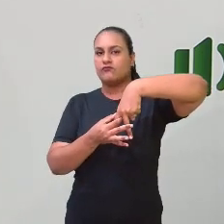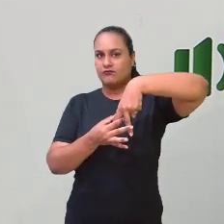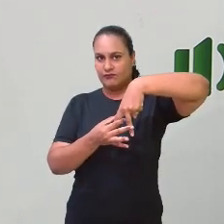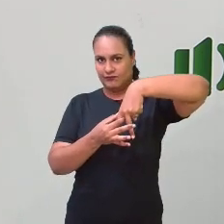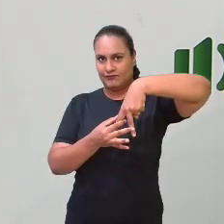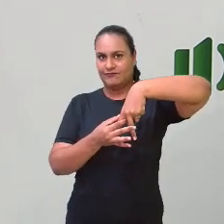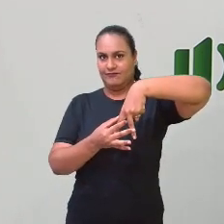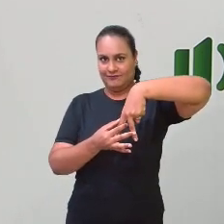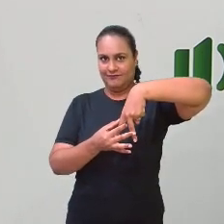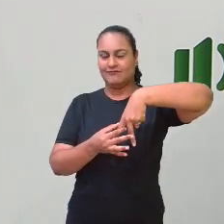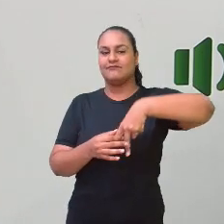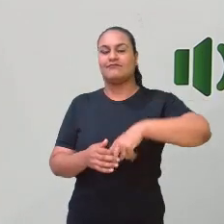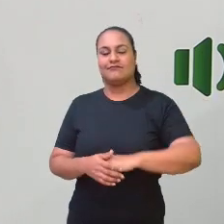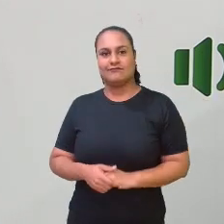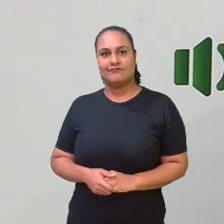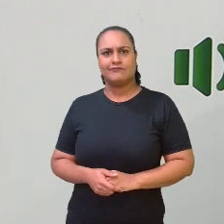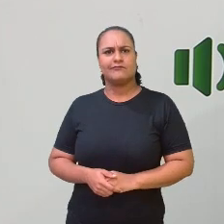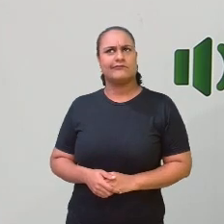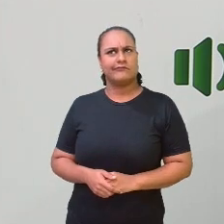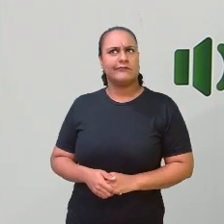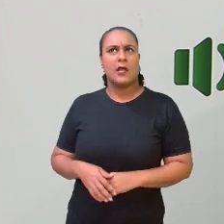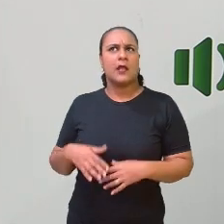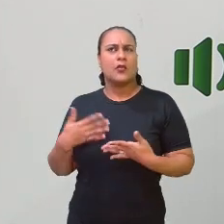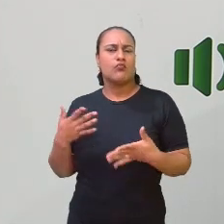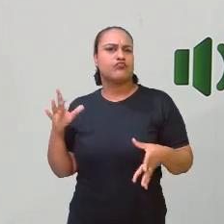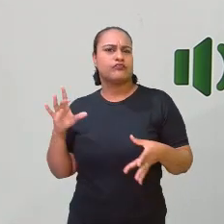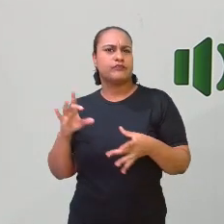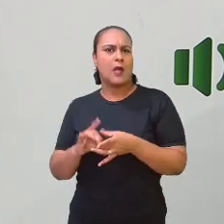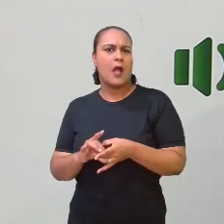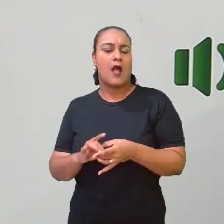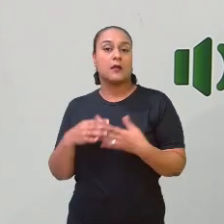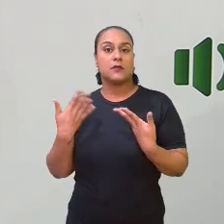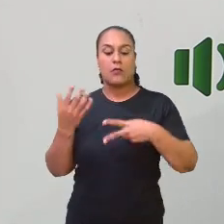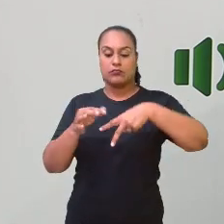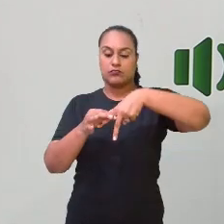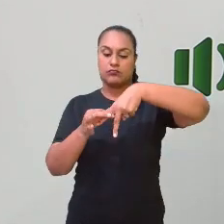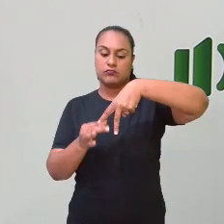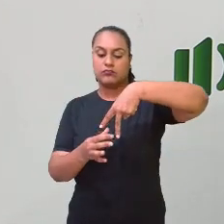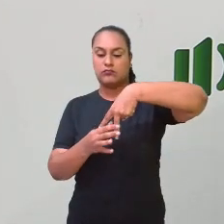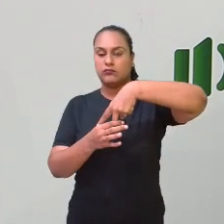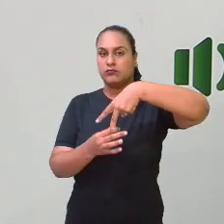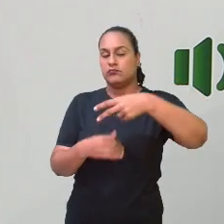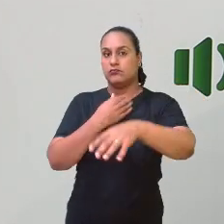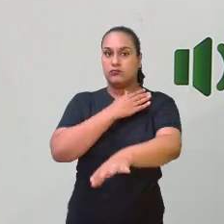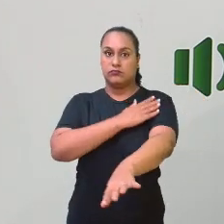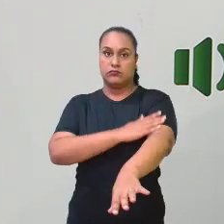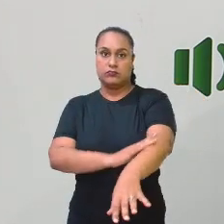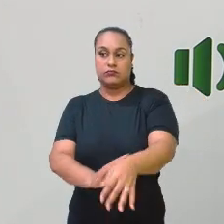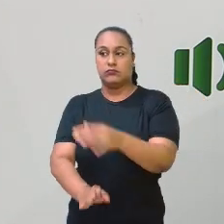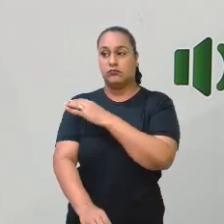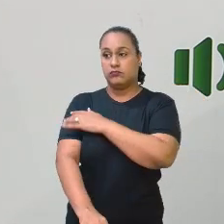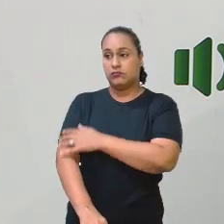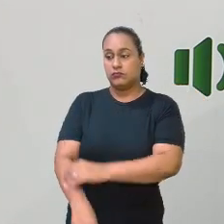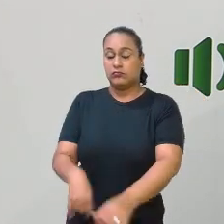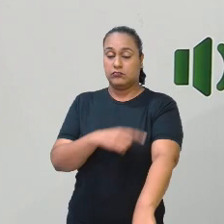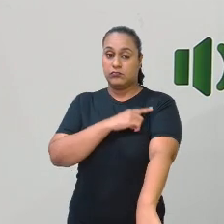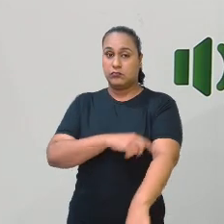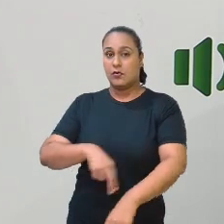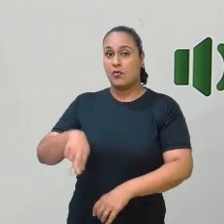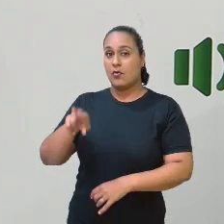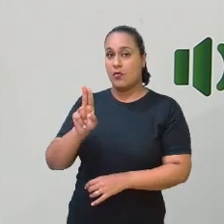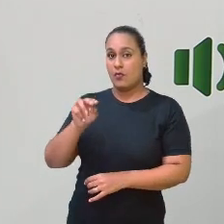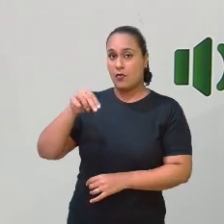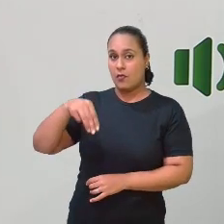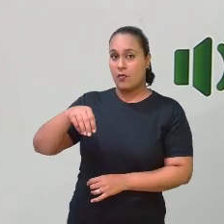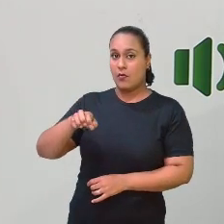esqueleto apendicular. Tem mais a ver com os nossos membros, tá? O húmero, por exemplo, do braço, ele